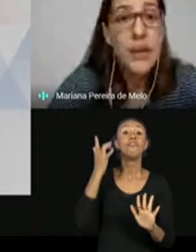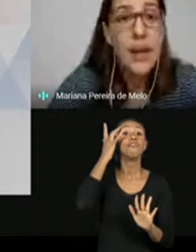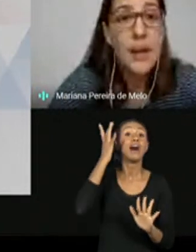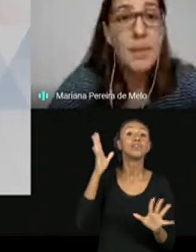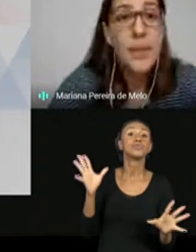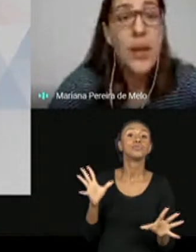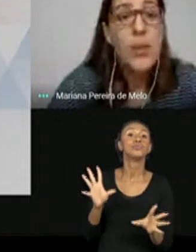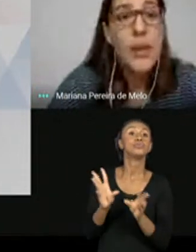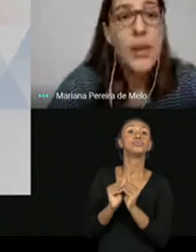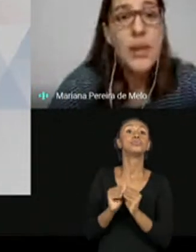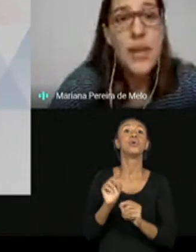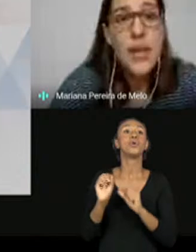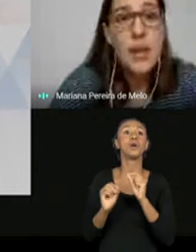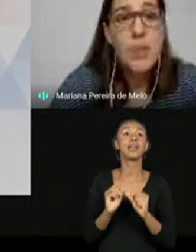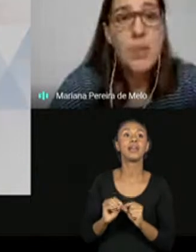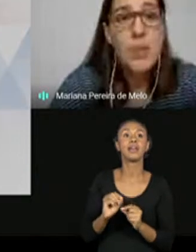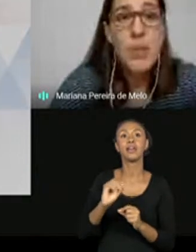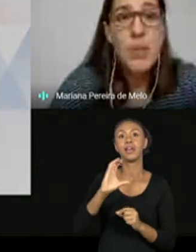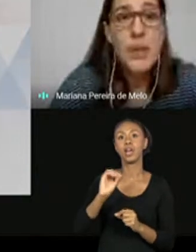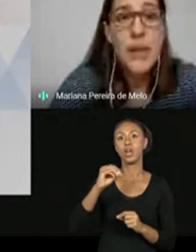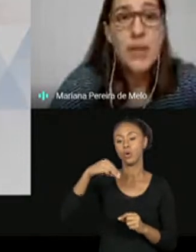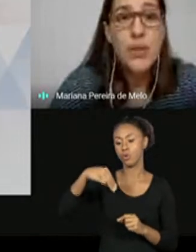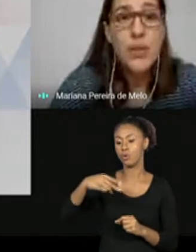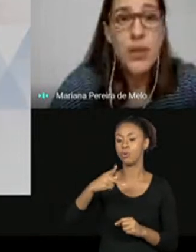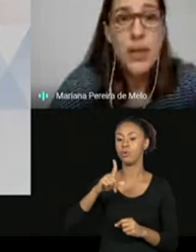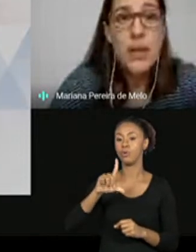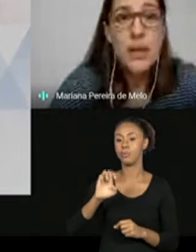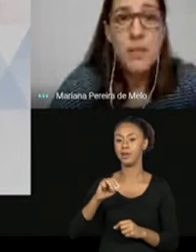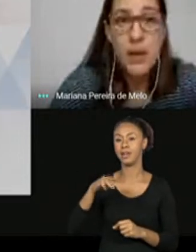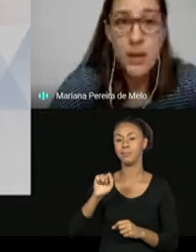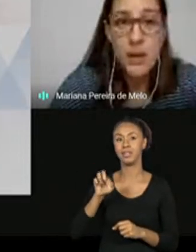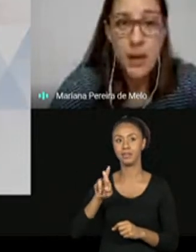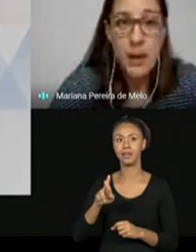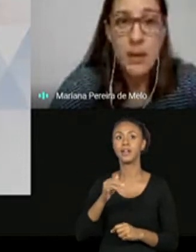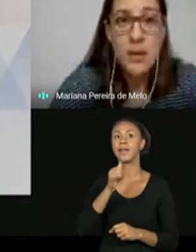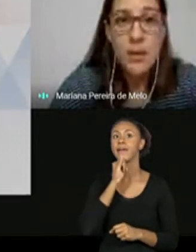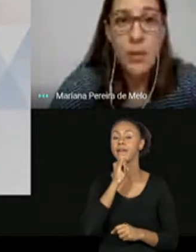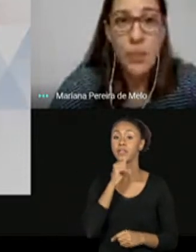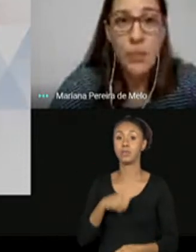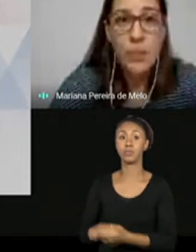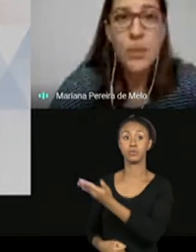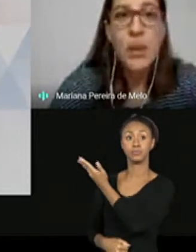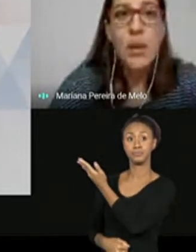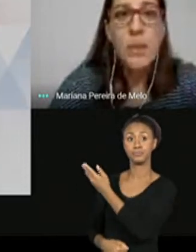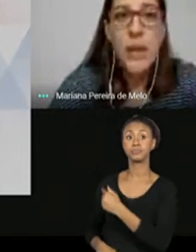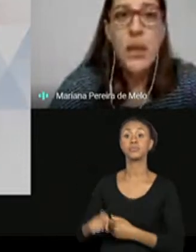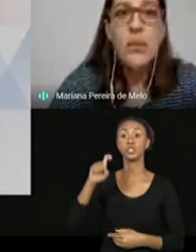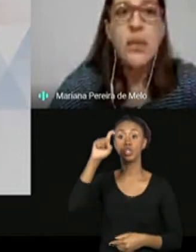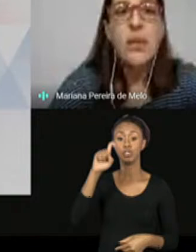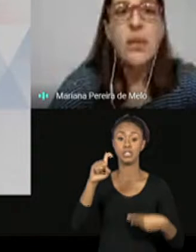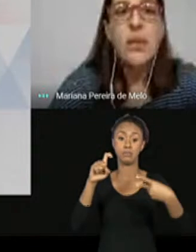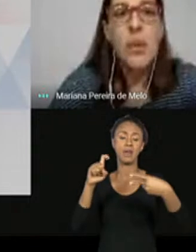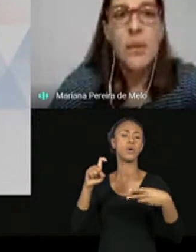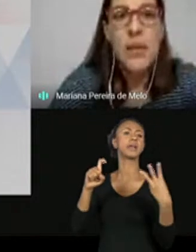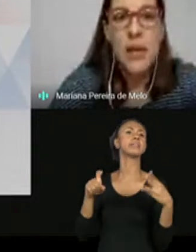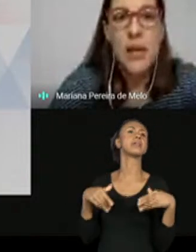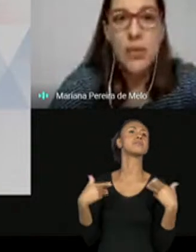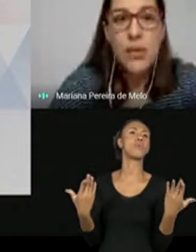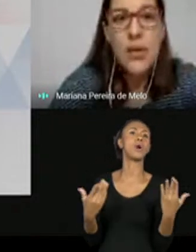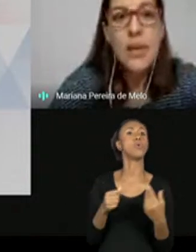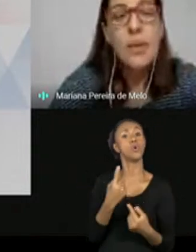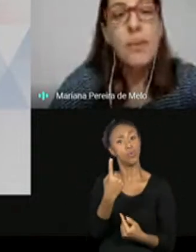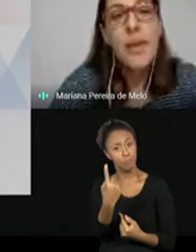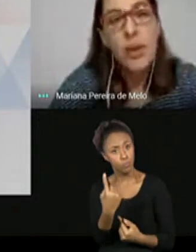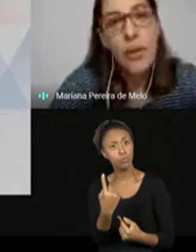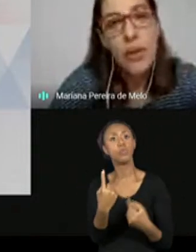pelo complementar. O que seria a probabilidade do x maior que 3? 1 menos